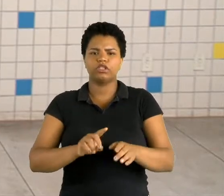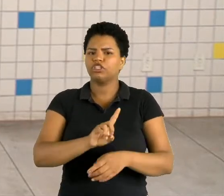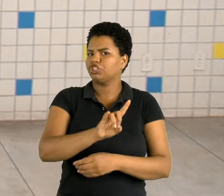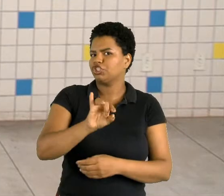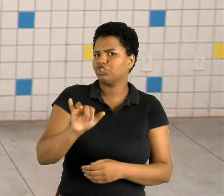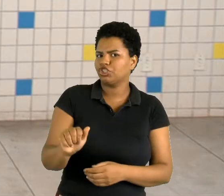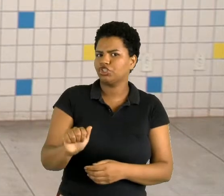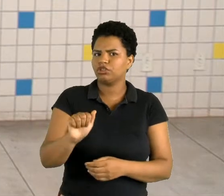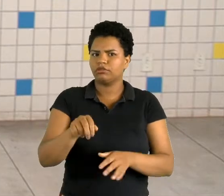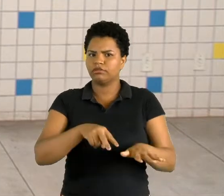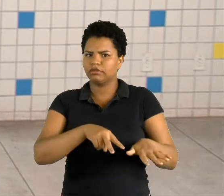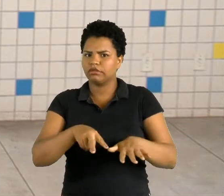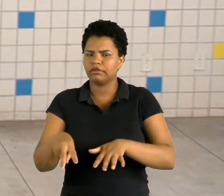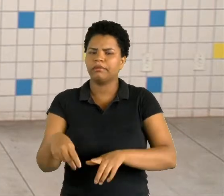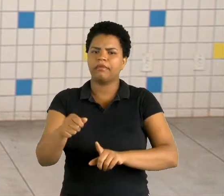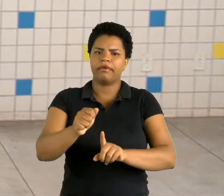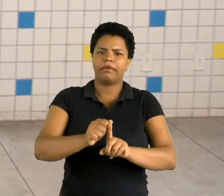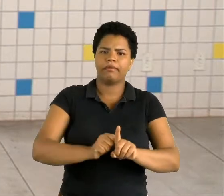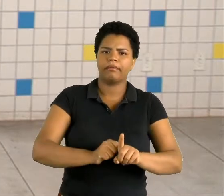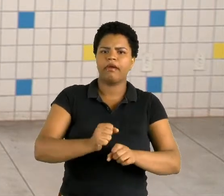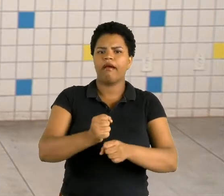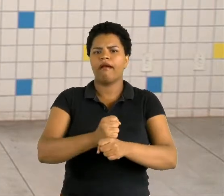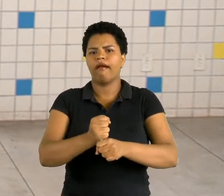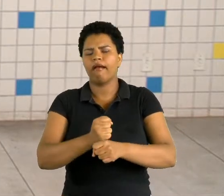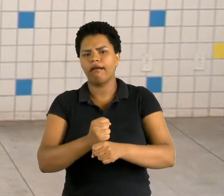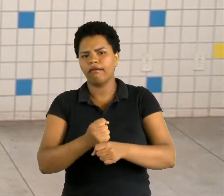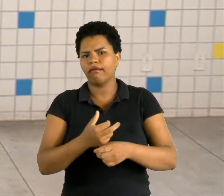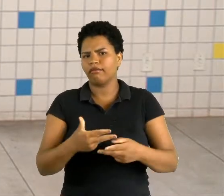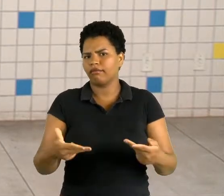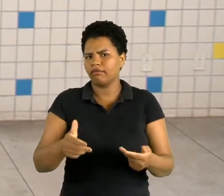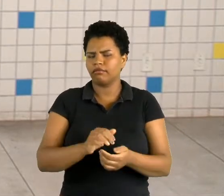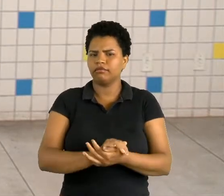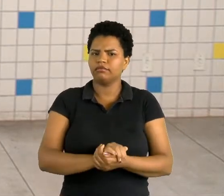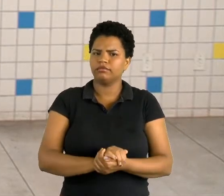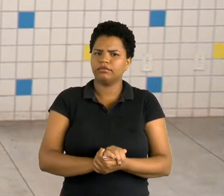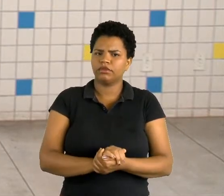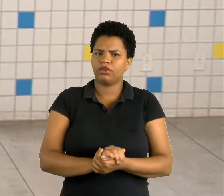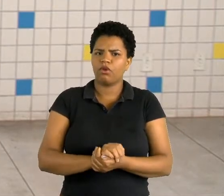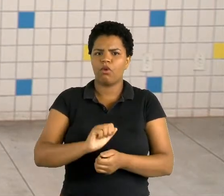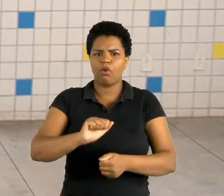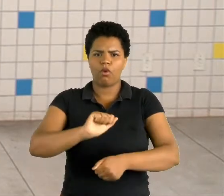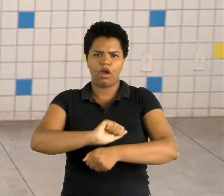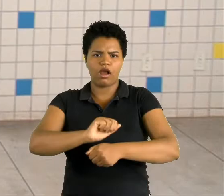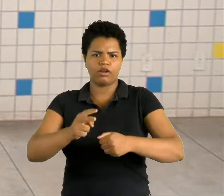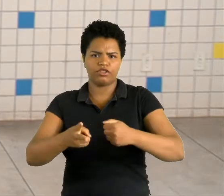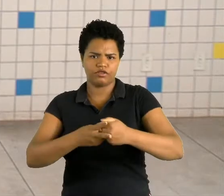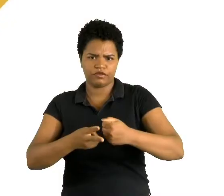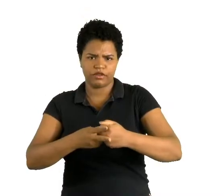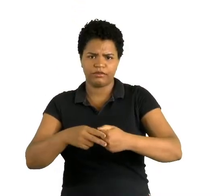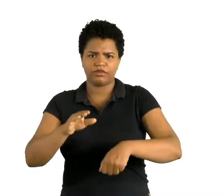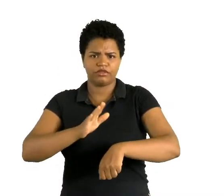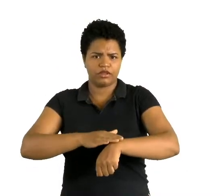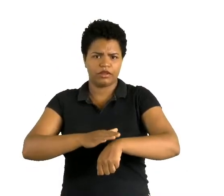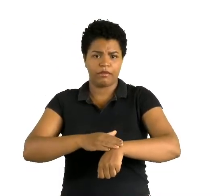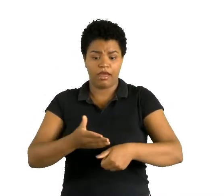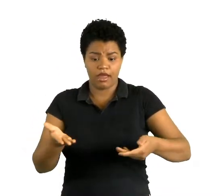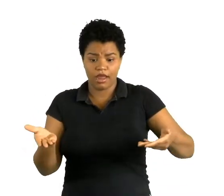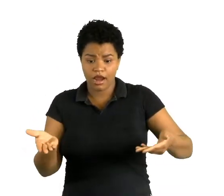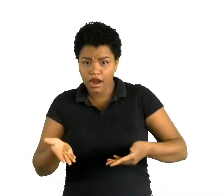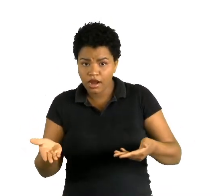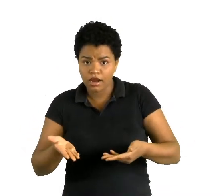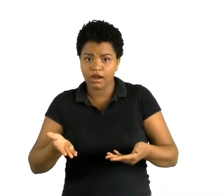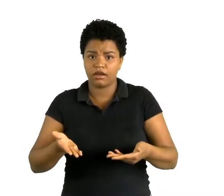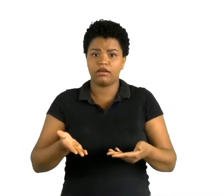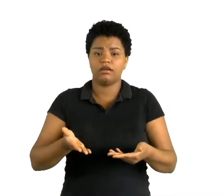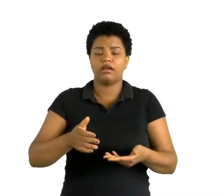né, semanas, meses, anos, né, ou então advérbios, né, de tempo, agora, né,